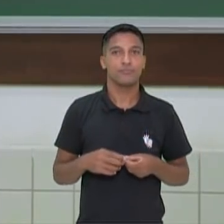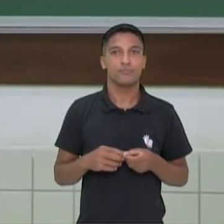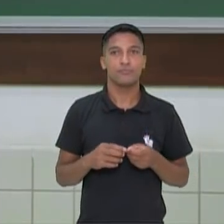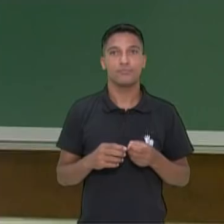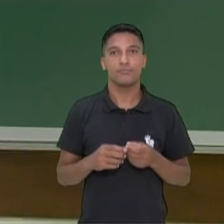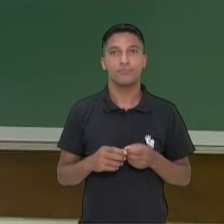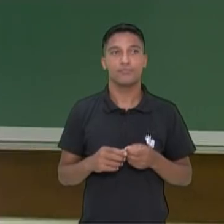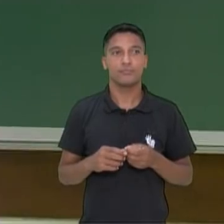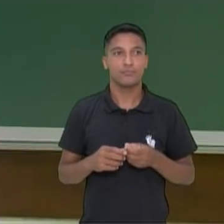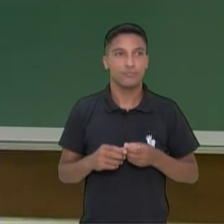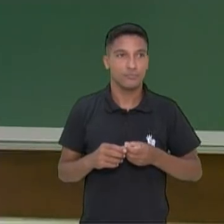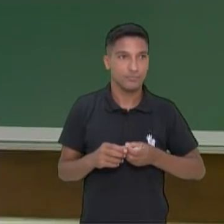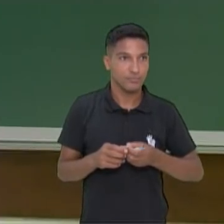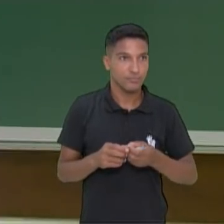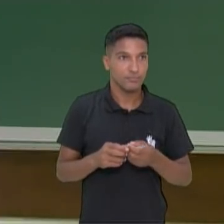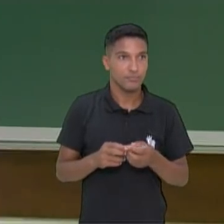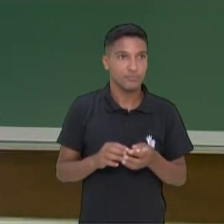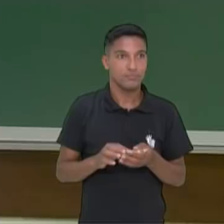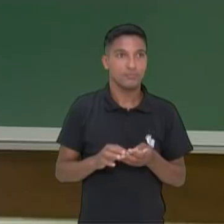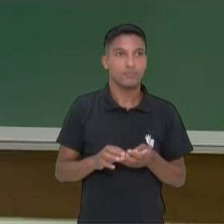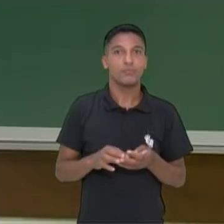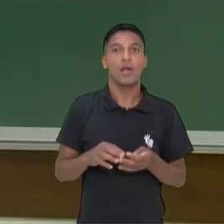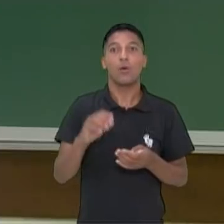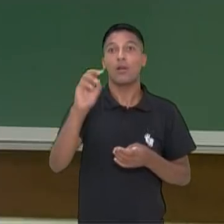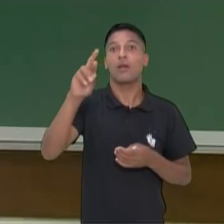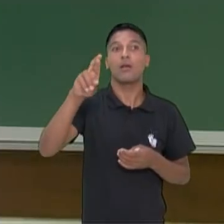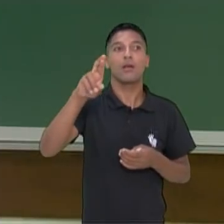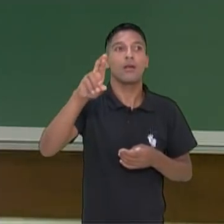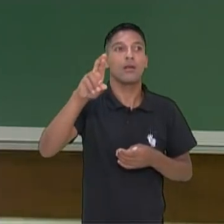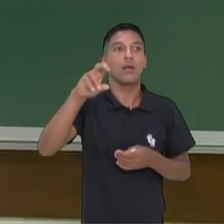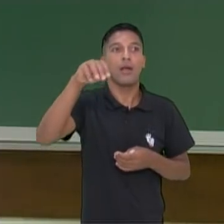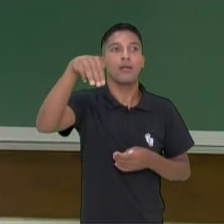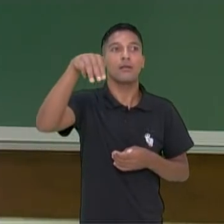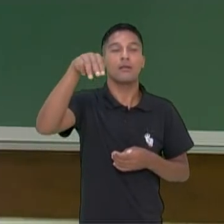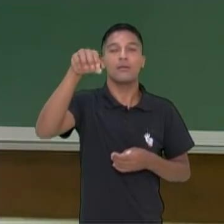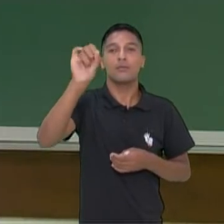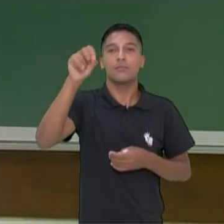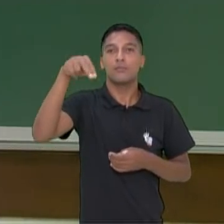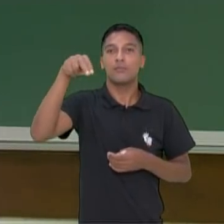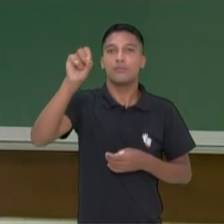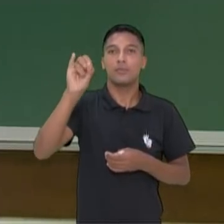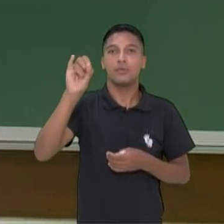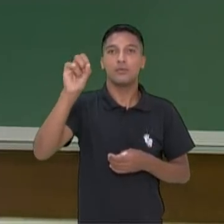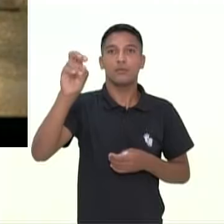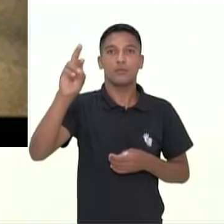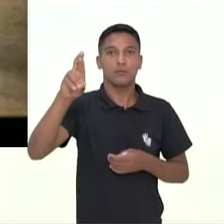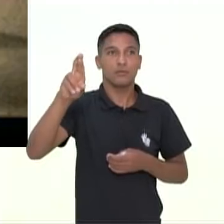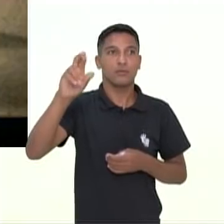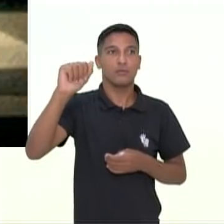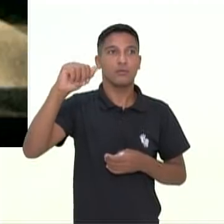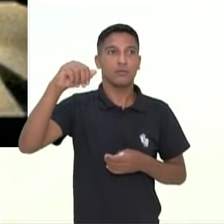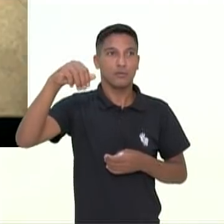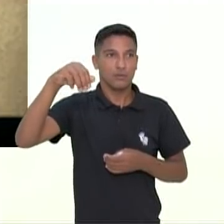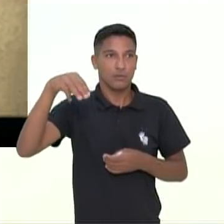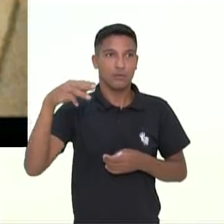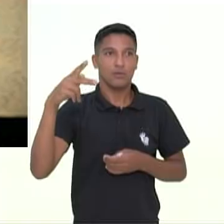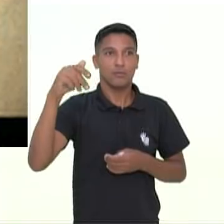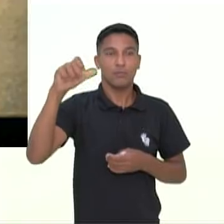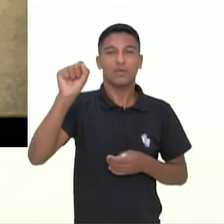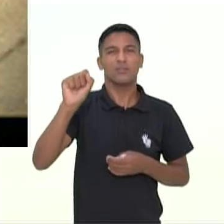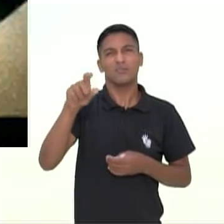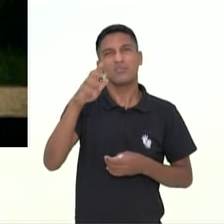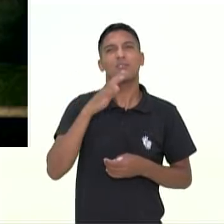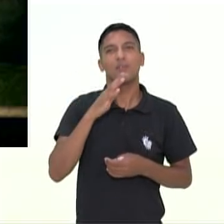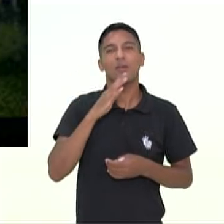ok? E daí as mini rampas, né? Essa talvez seja até mais populares, né?